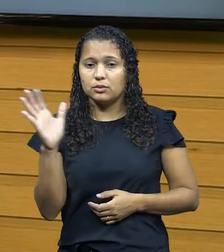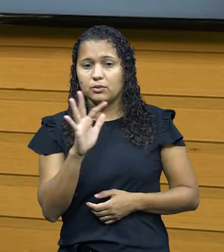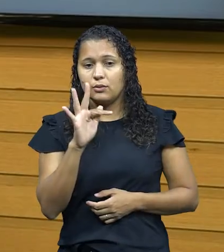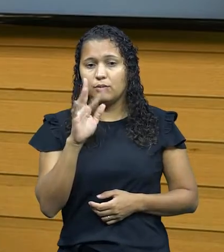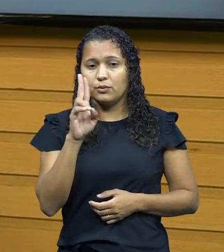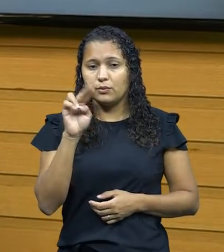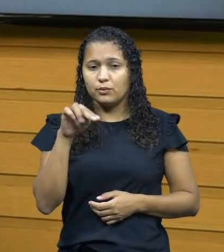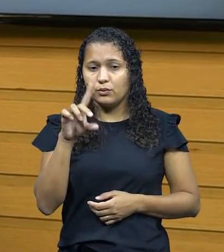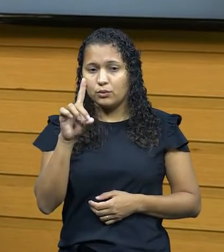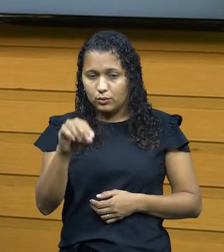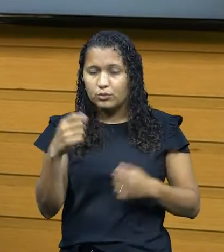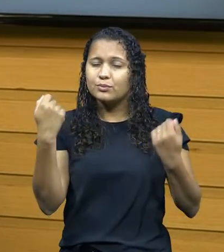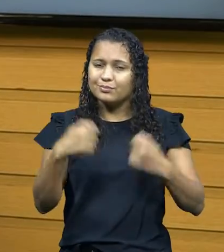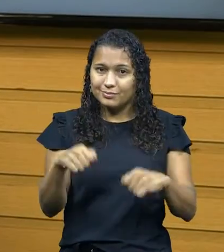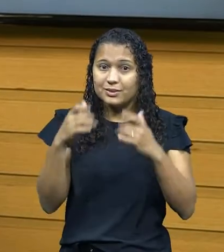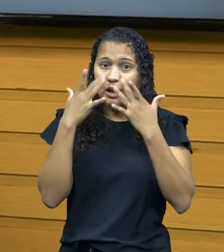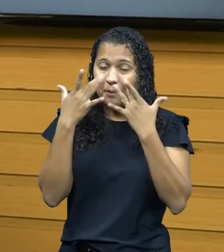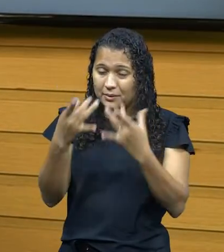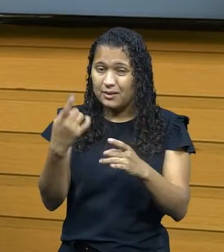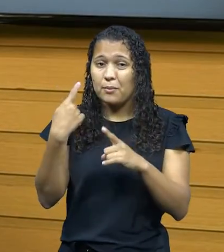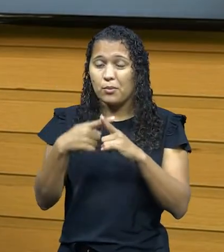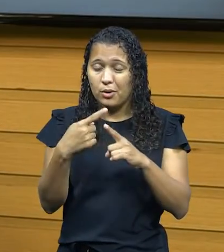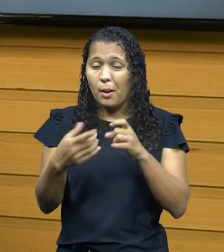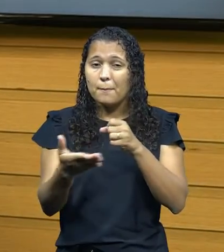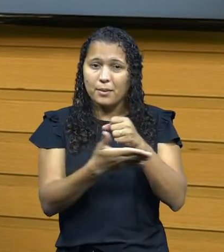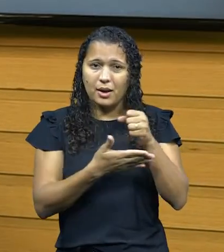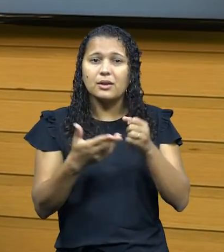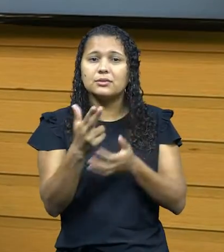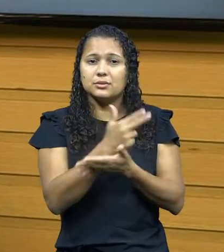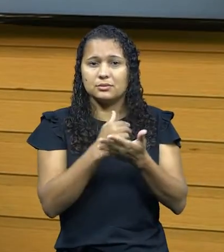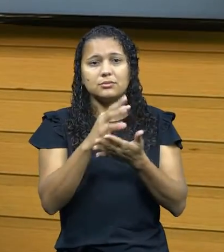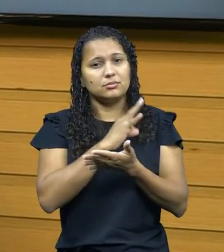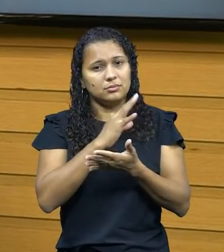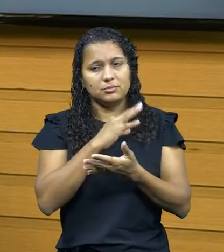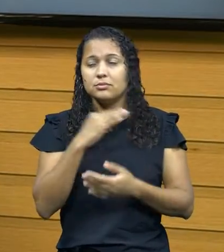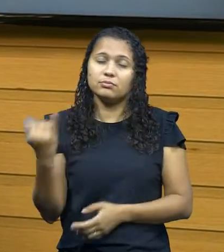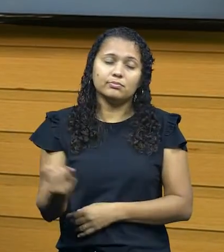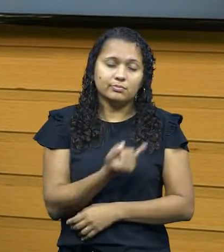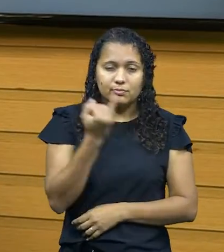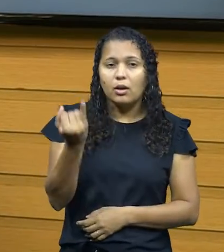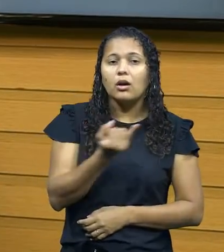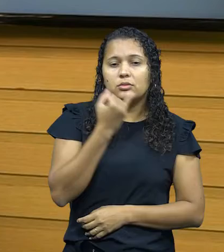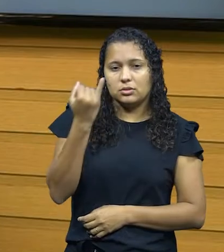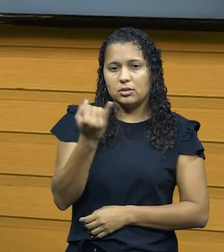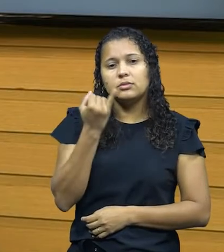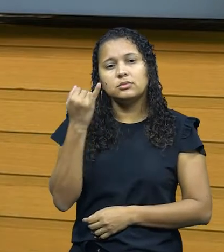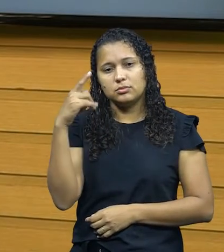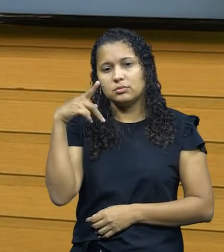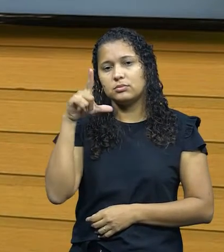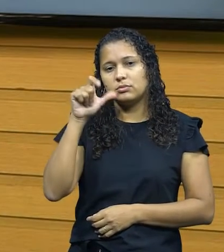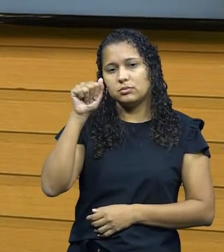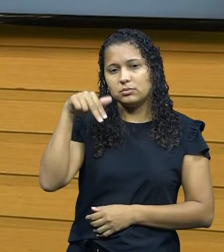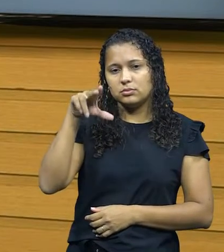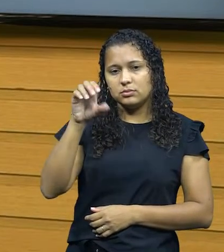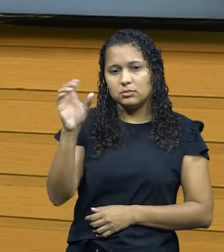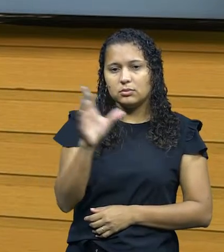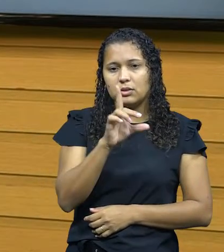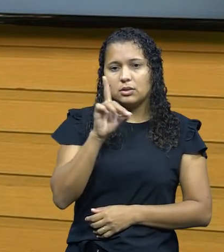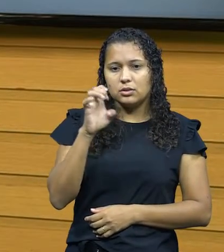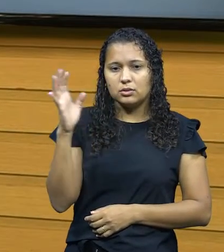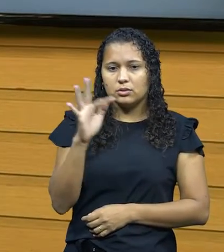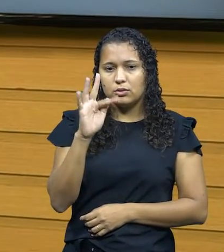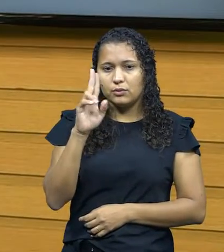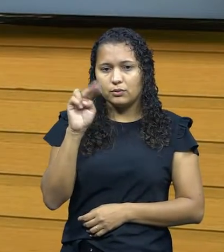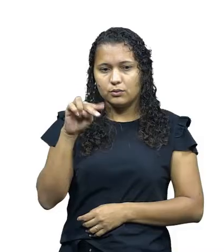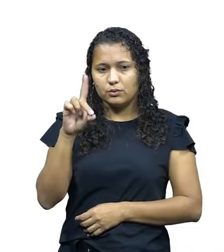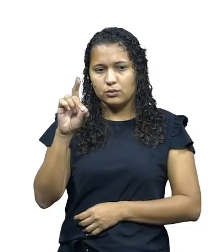a questão do plano de fundo, porque o plano de fundo ele é a base do desenho técnico. É importante a gente ter esse conhecimento para a gente entender como é que funciona